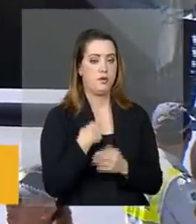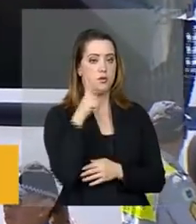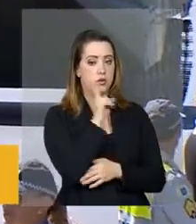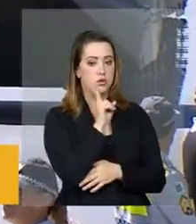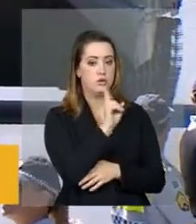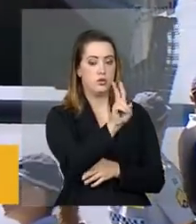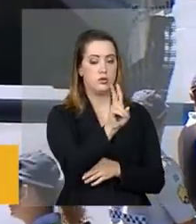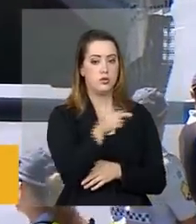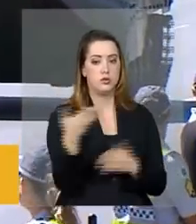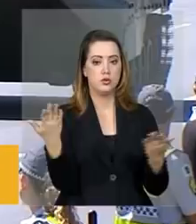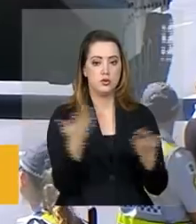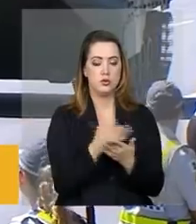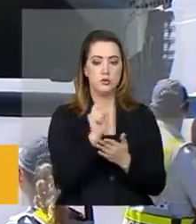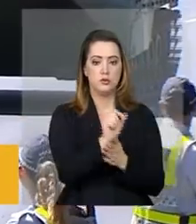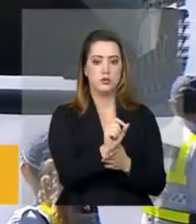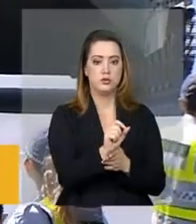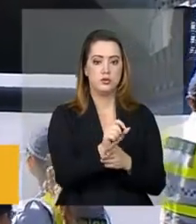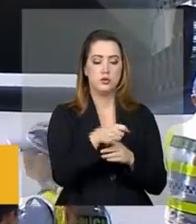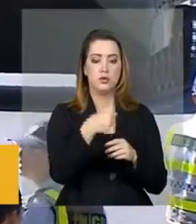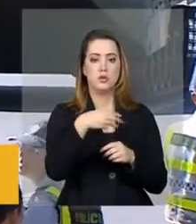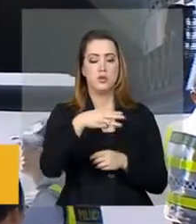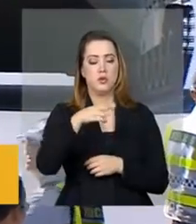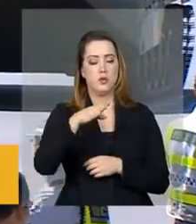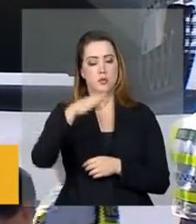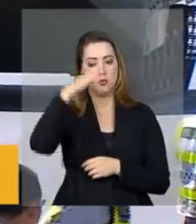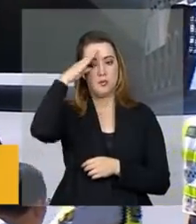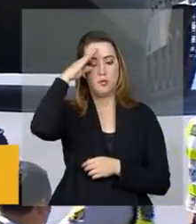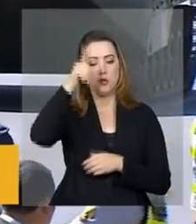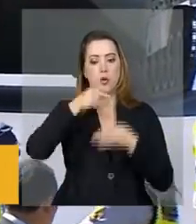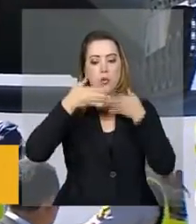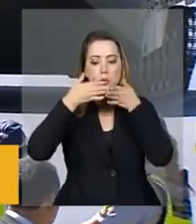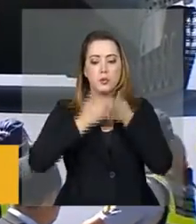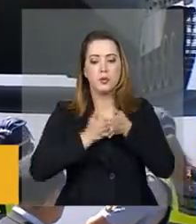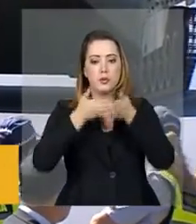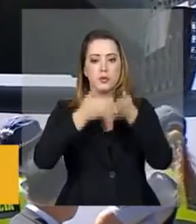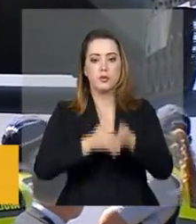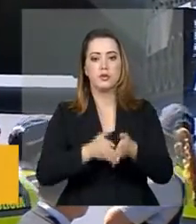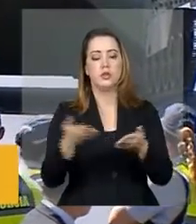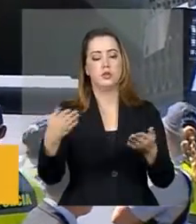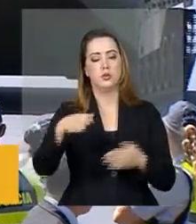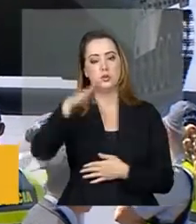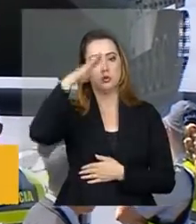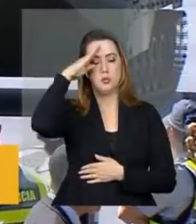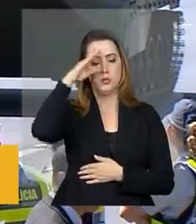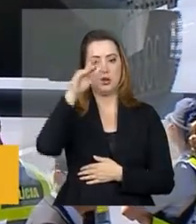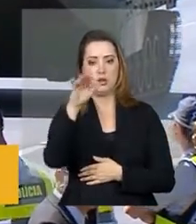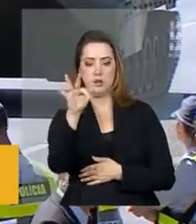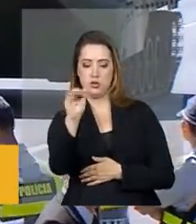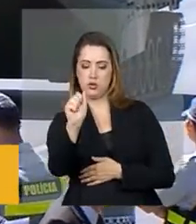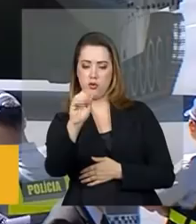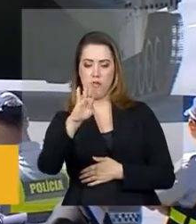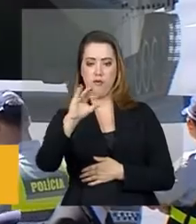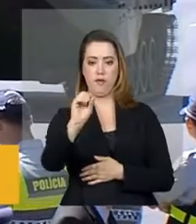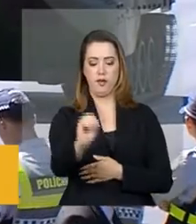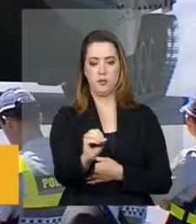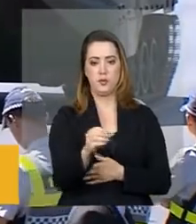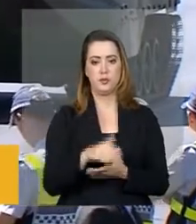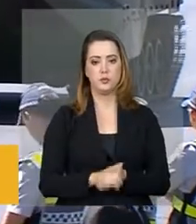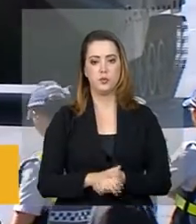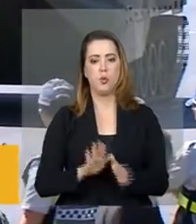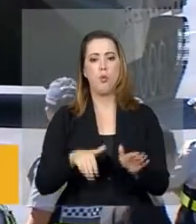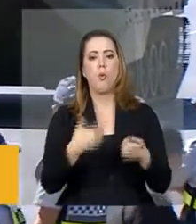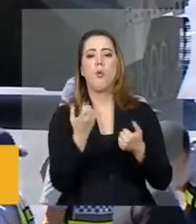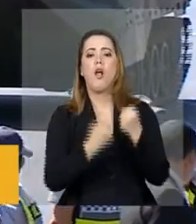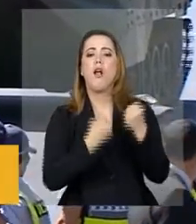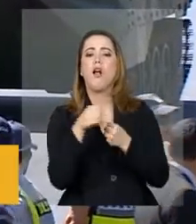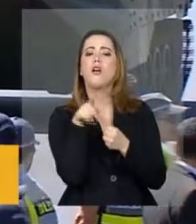agora a gente vai acompanhar o desfile da Marinha do Brasil. Voltamos com o comandante Fábio Cândido para comentar com a gente. Comandante, que veículos são